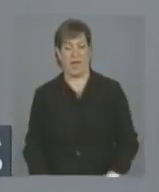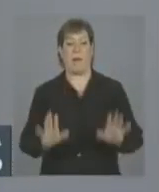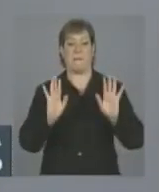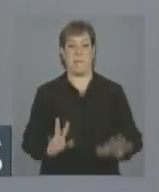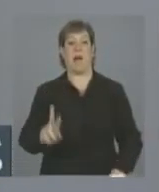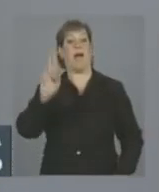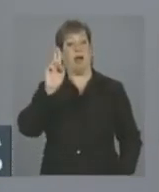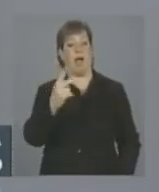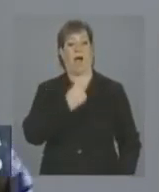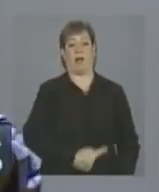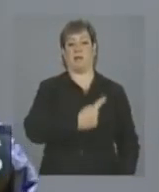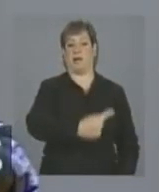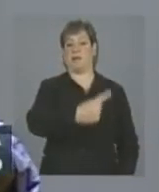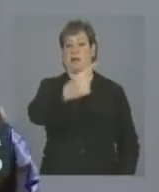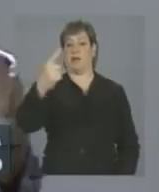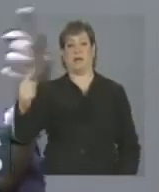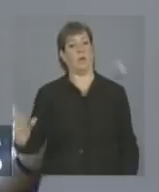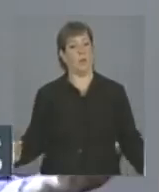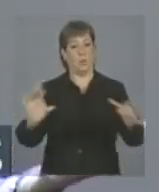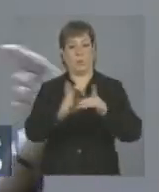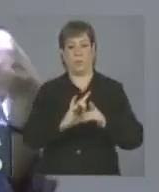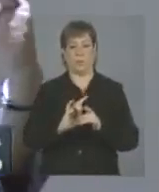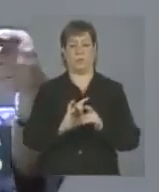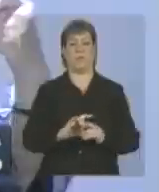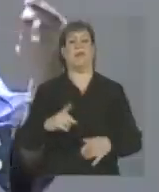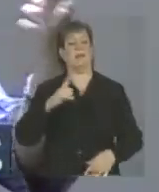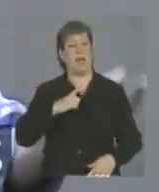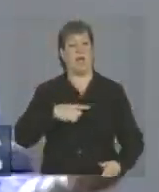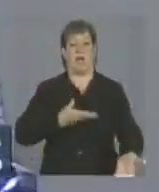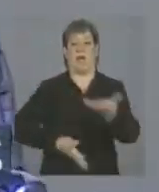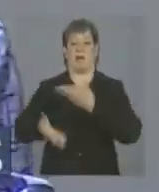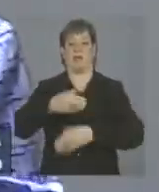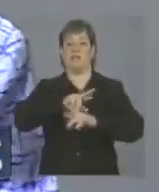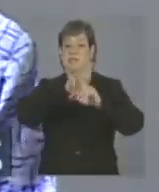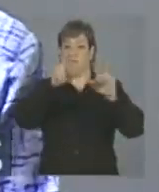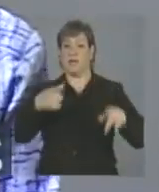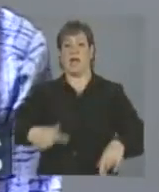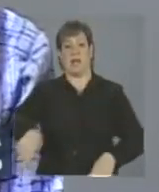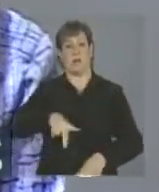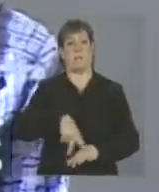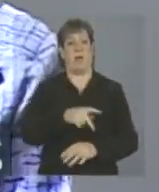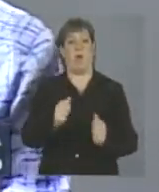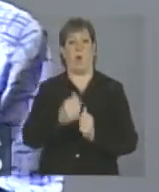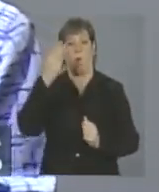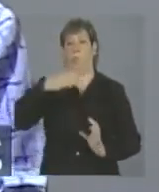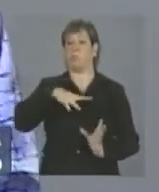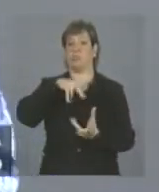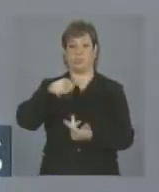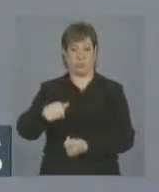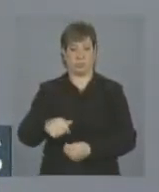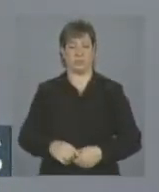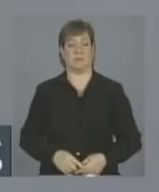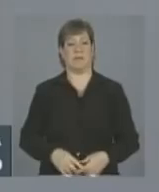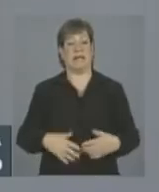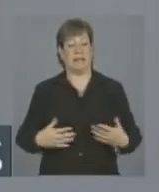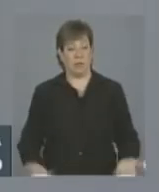que há relações diferenciadas também desses países com o mundo.